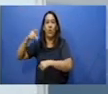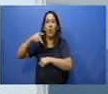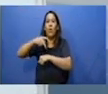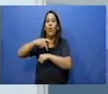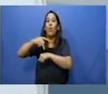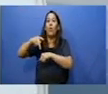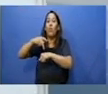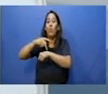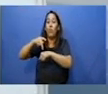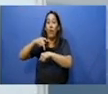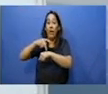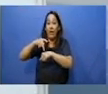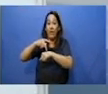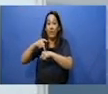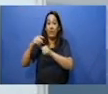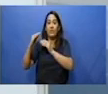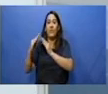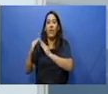a